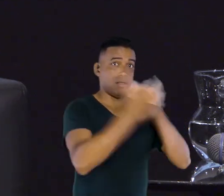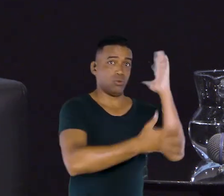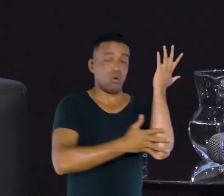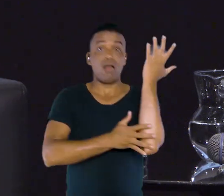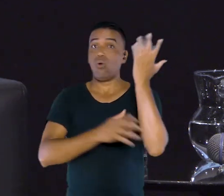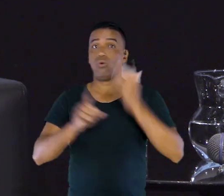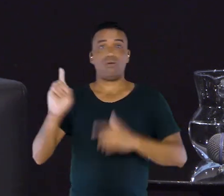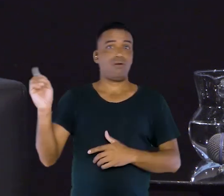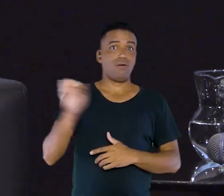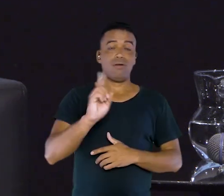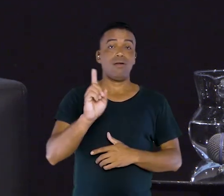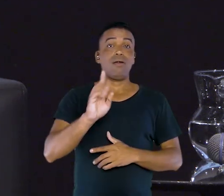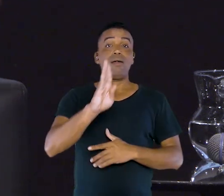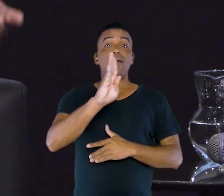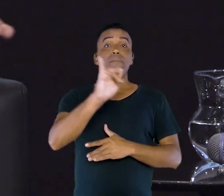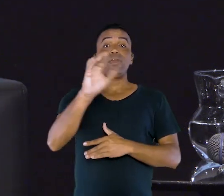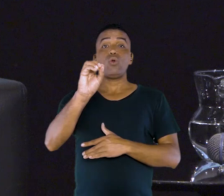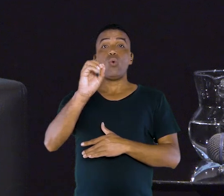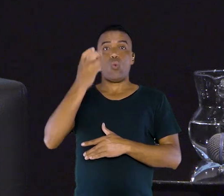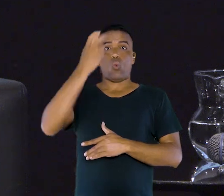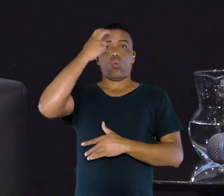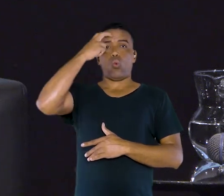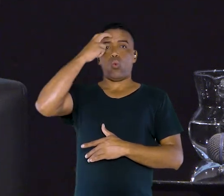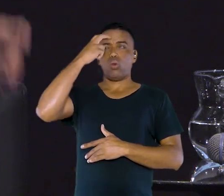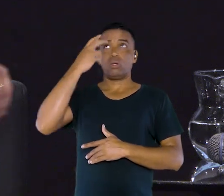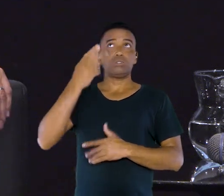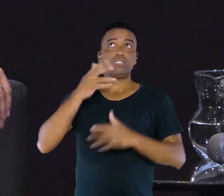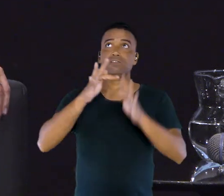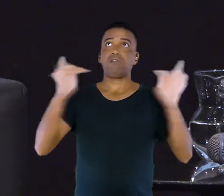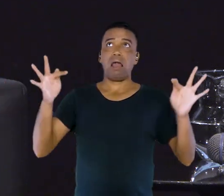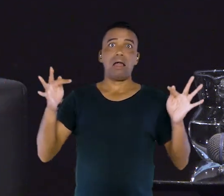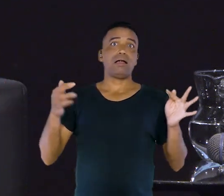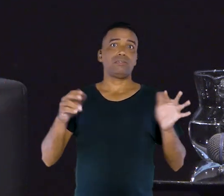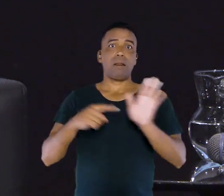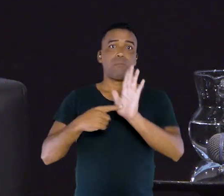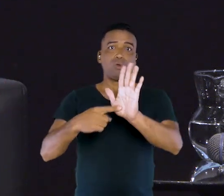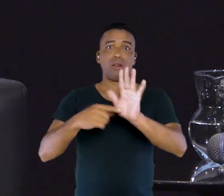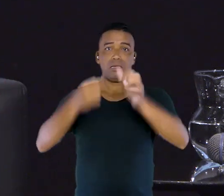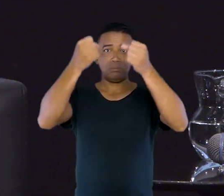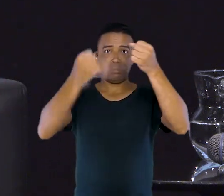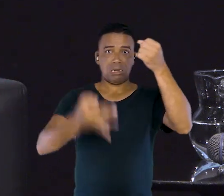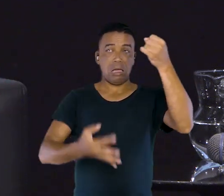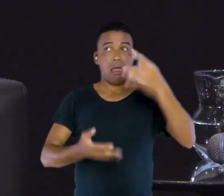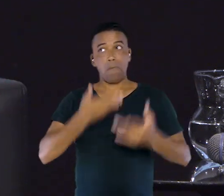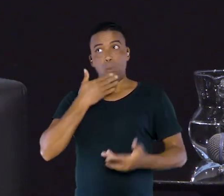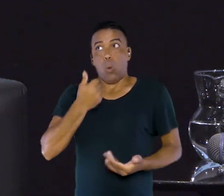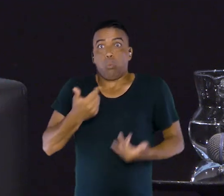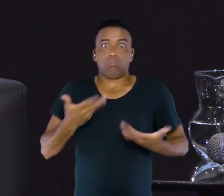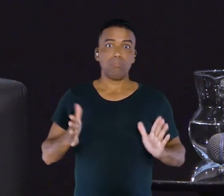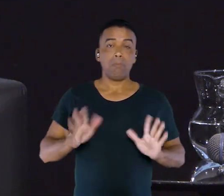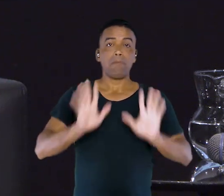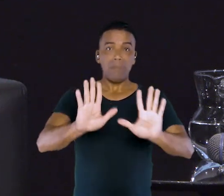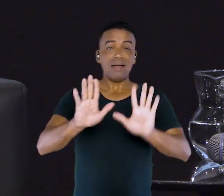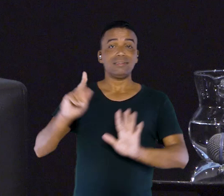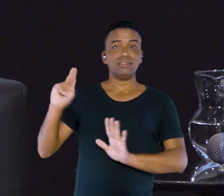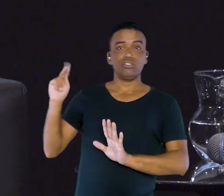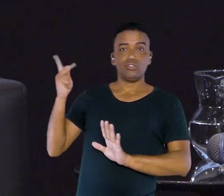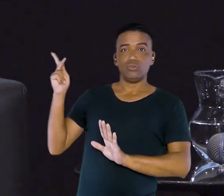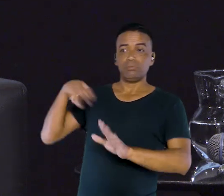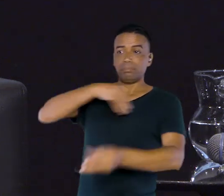mas é um patrimônio que a gente chama de biocultural. Não sei se a melhor expressão é essa, mas essa história